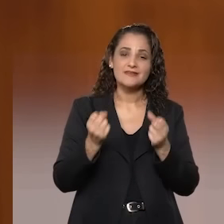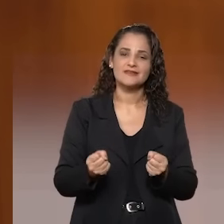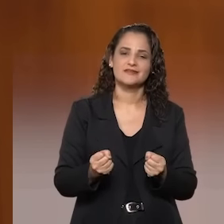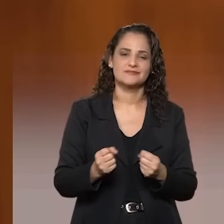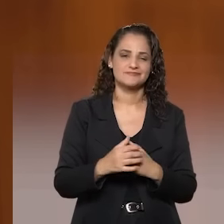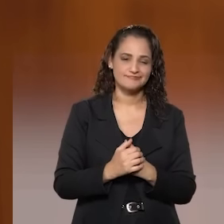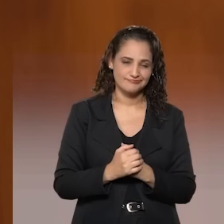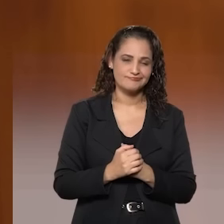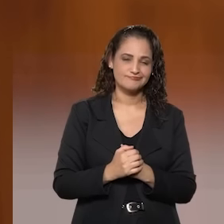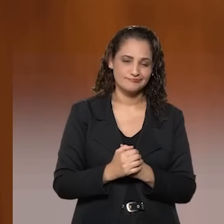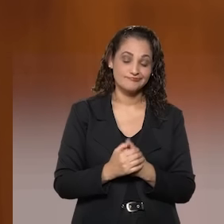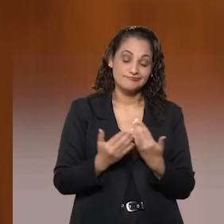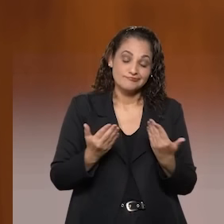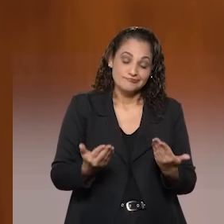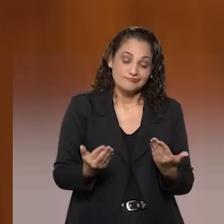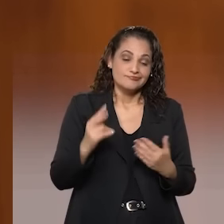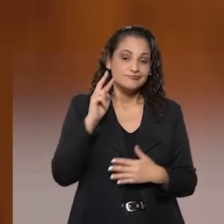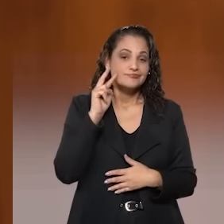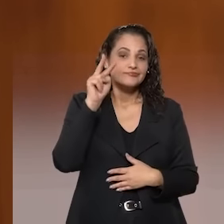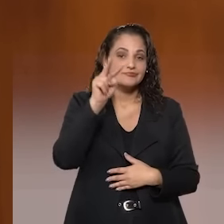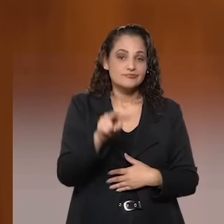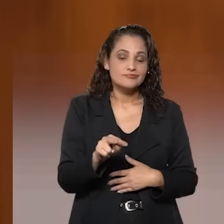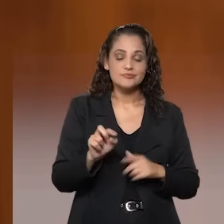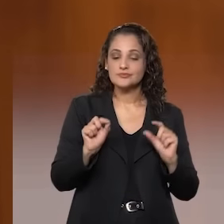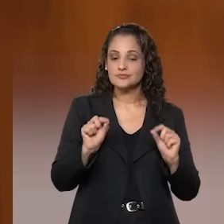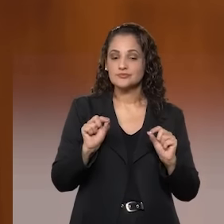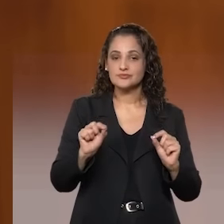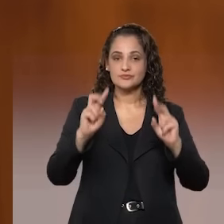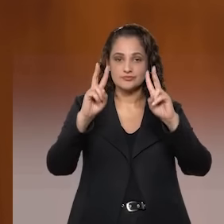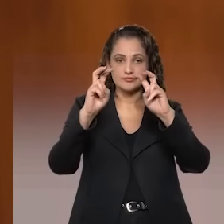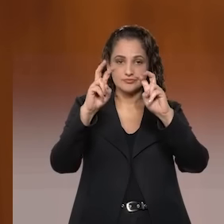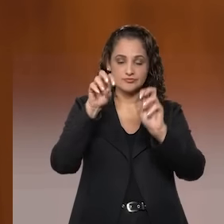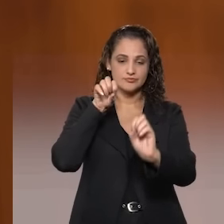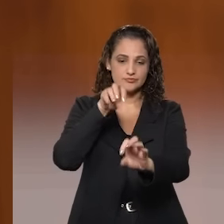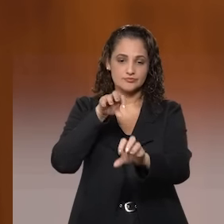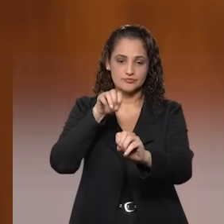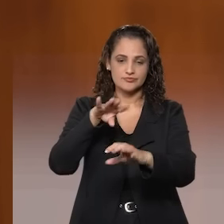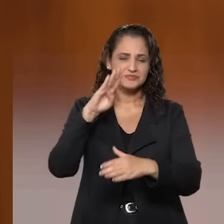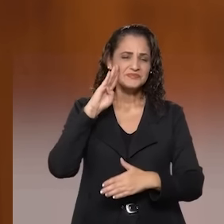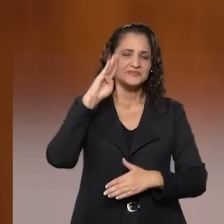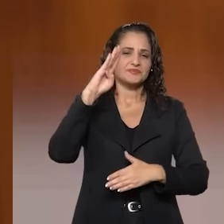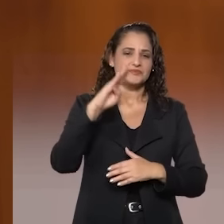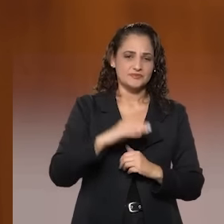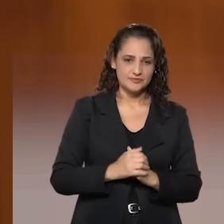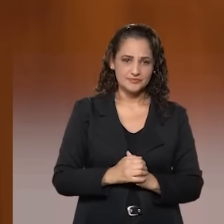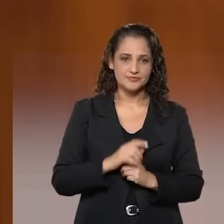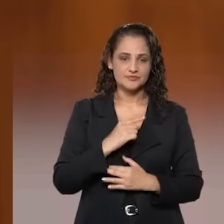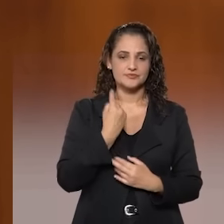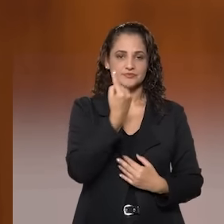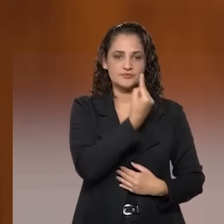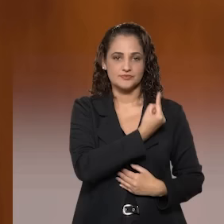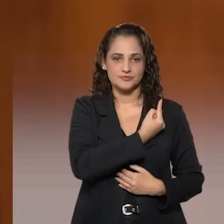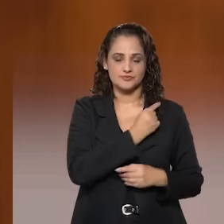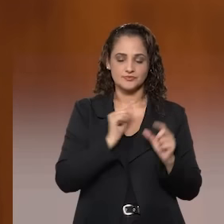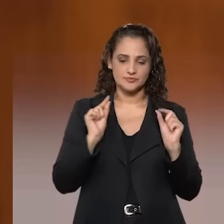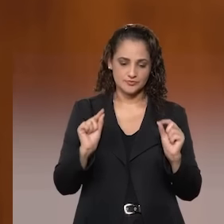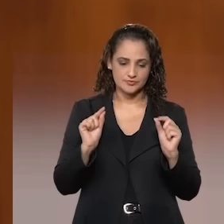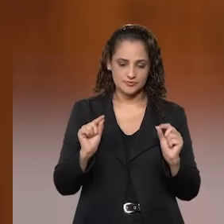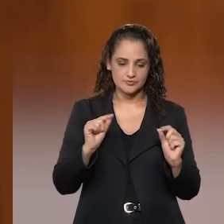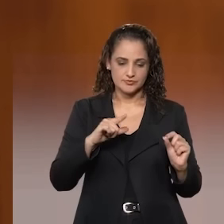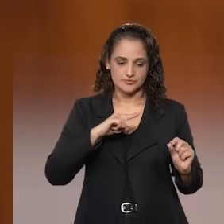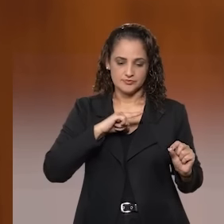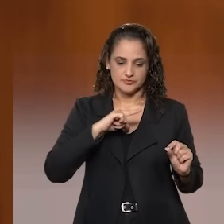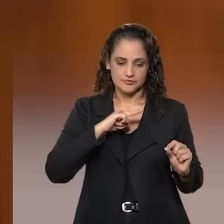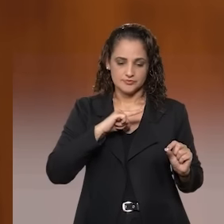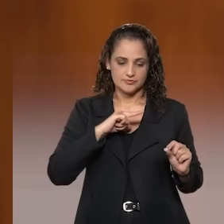aceitação né então eu vejo que a questão da educação é fundamental nós eh